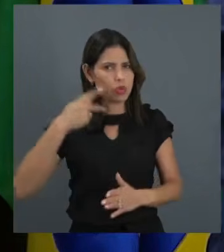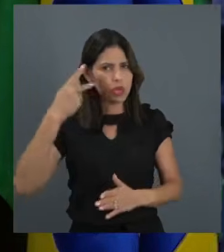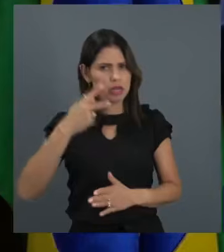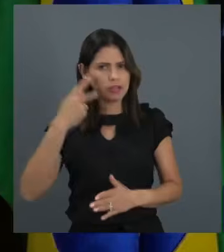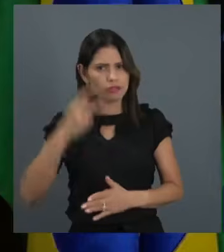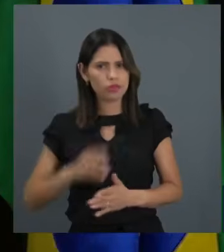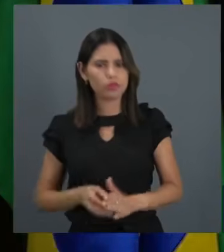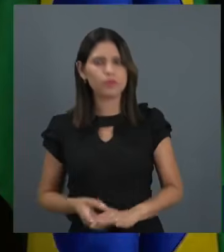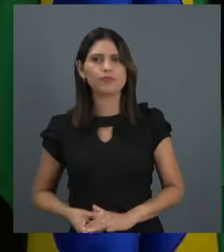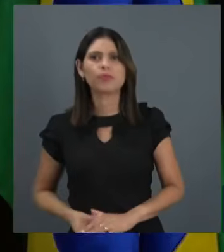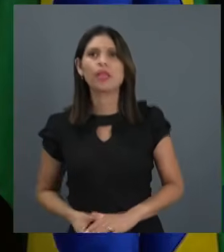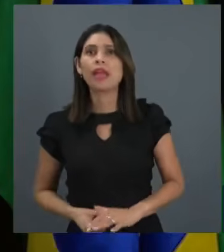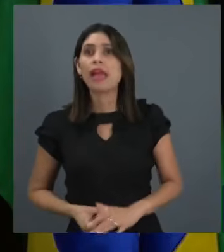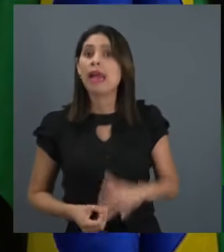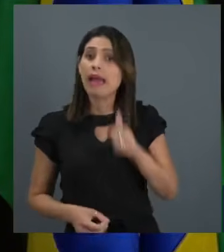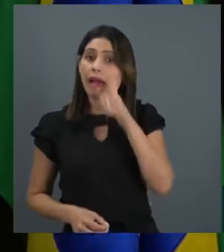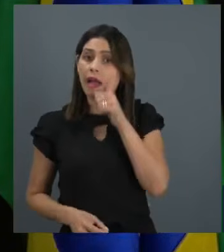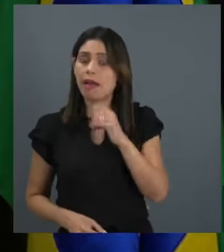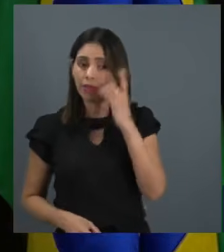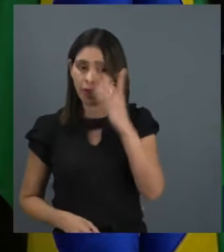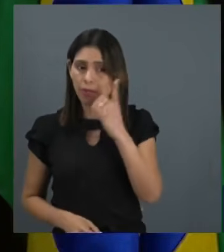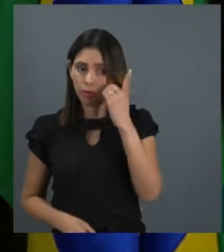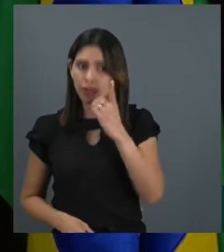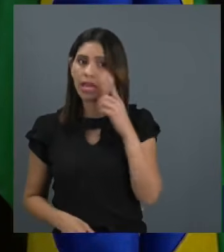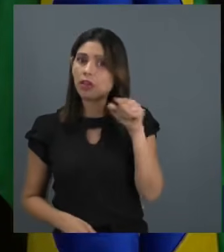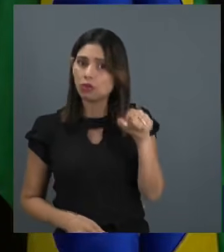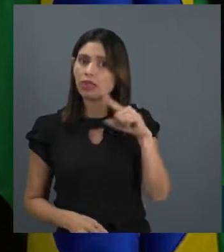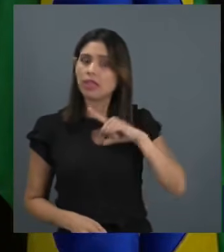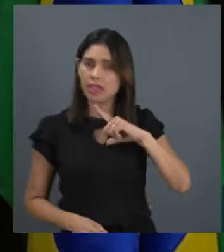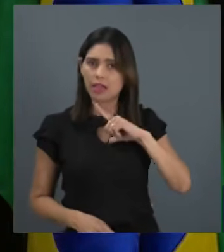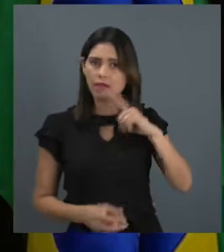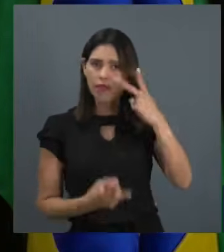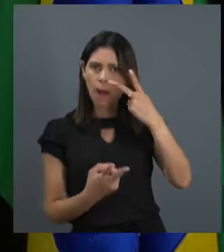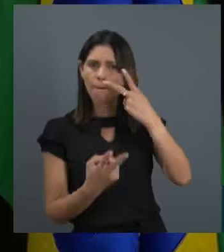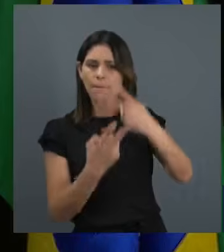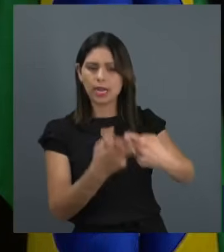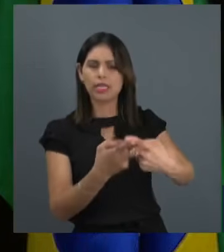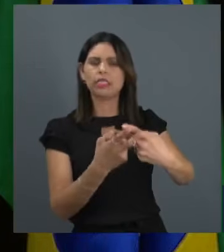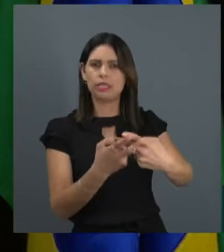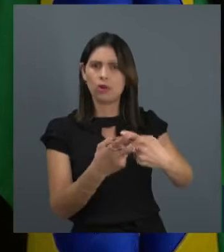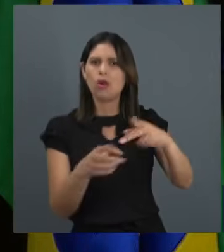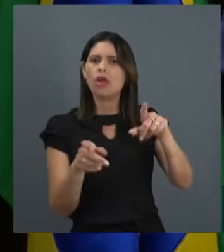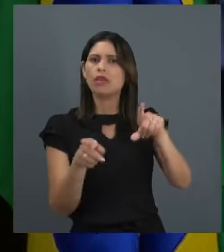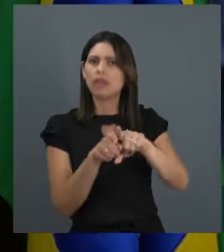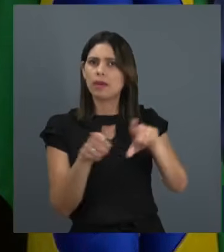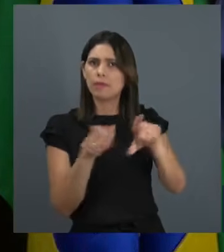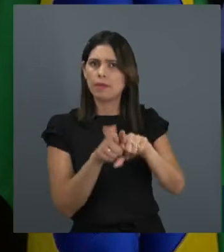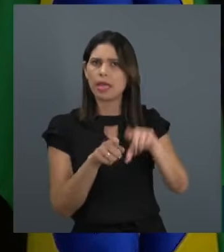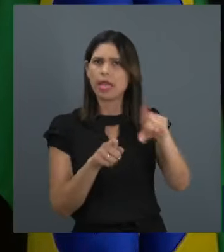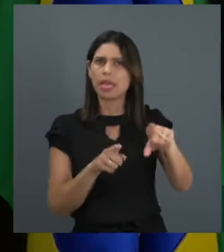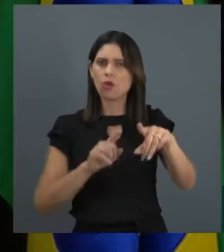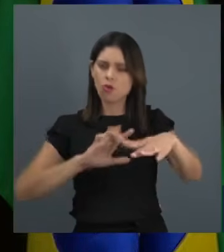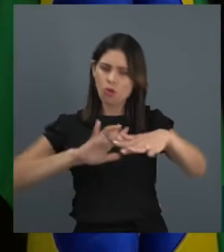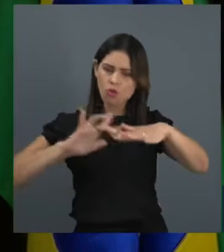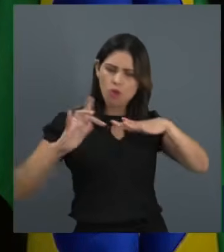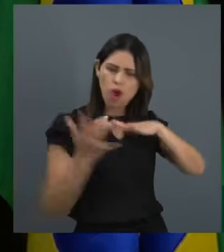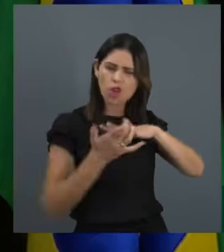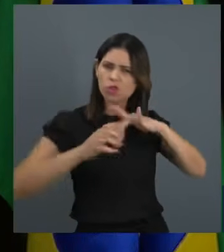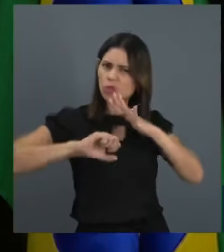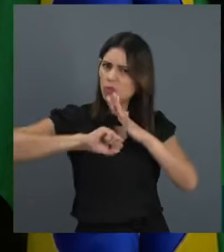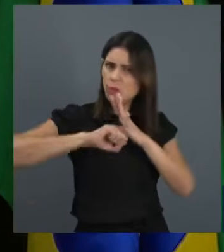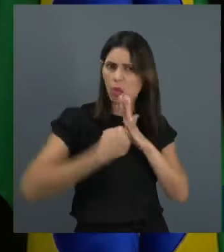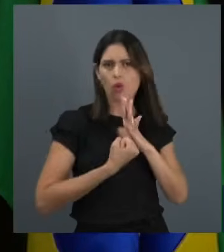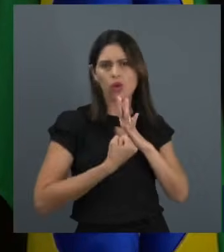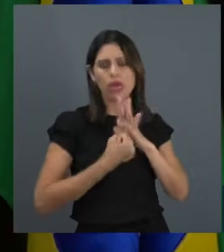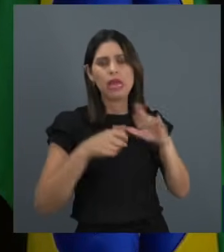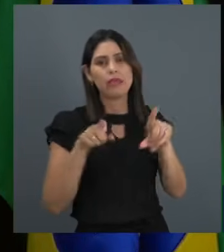Já a deputada Carla Zambelli teve decretada a sua prisão preventiva, bloqueio total não apenas das redes sociais, mas também de suas